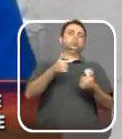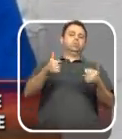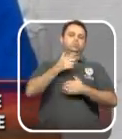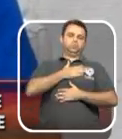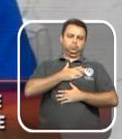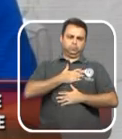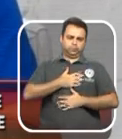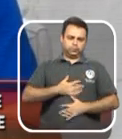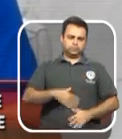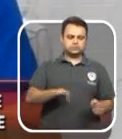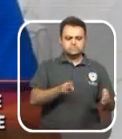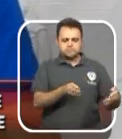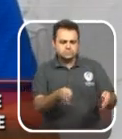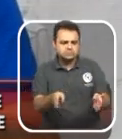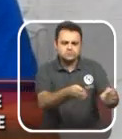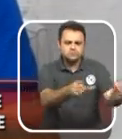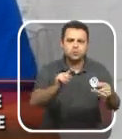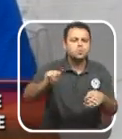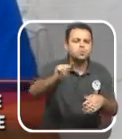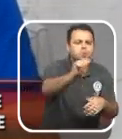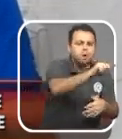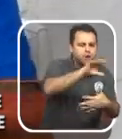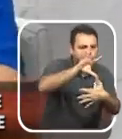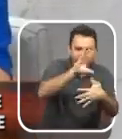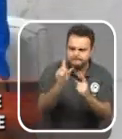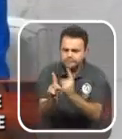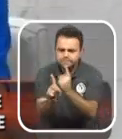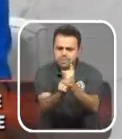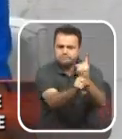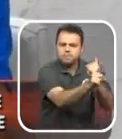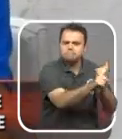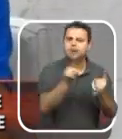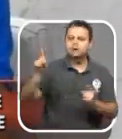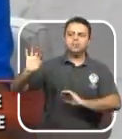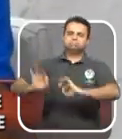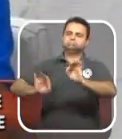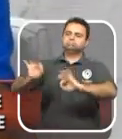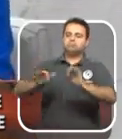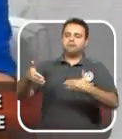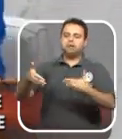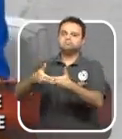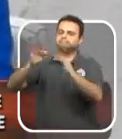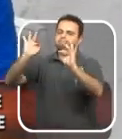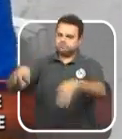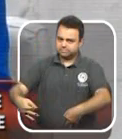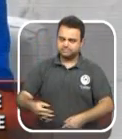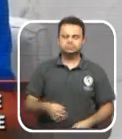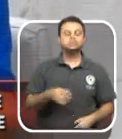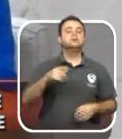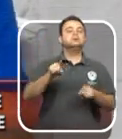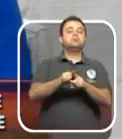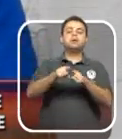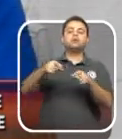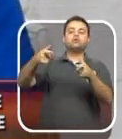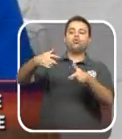relação às nossas nascentes, porque a nascente é o que mantém o rio vivo, né, e mantém a água, né, dos